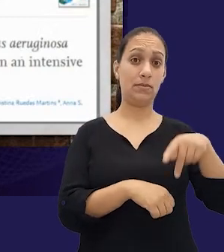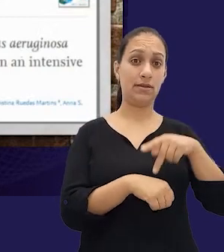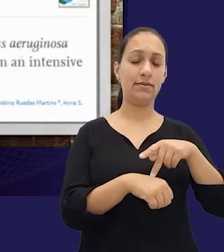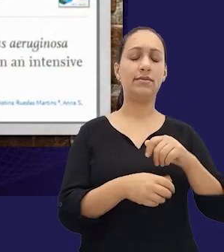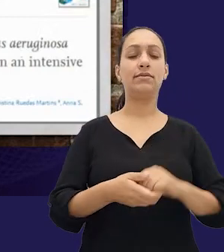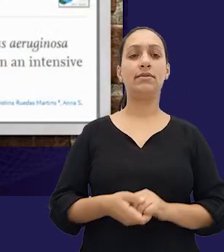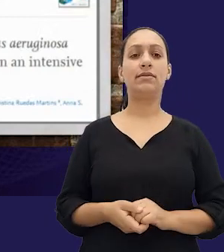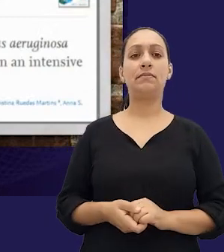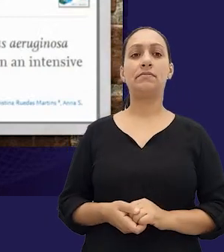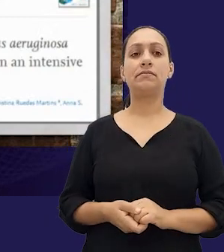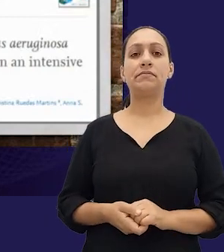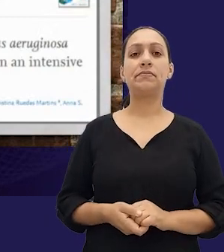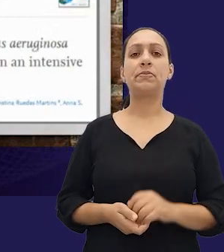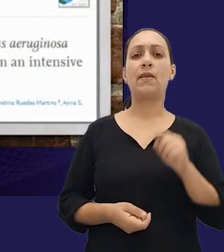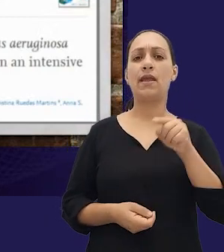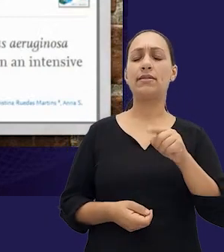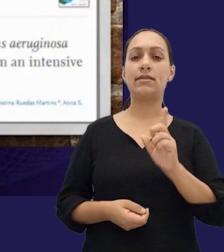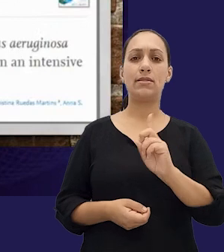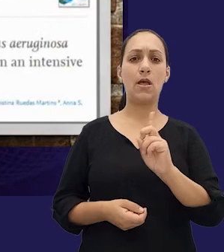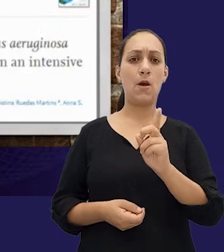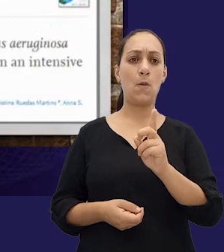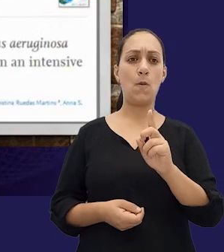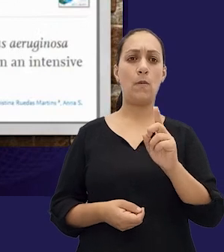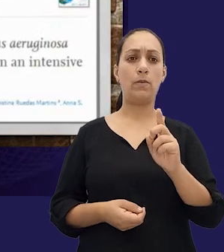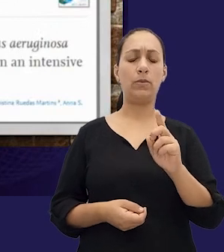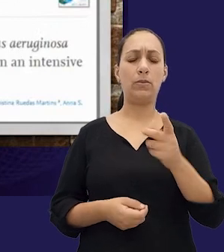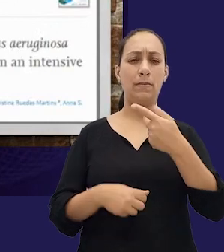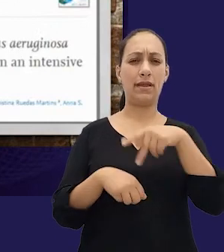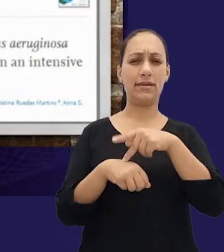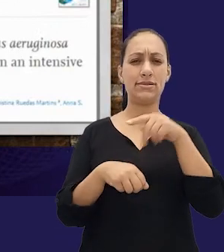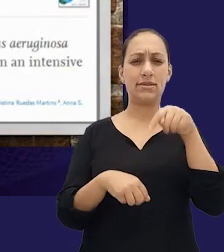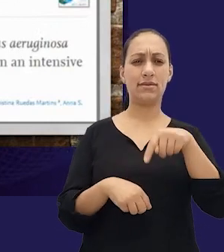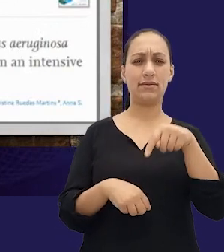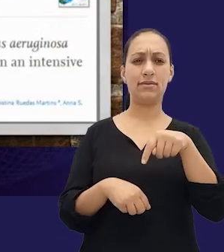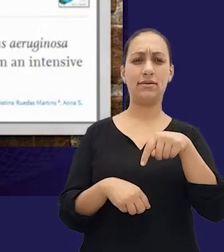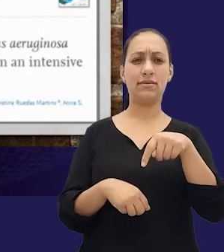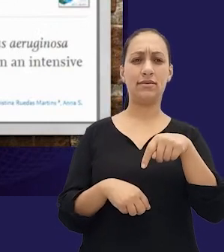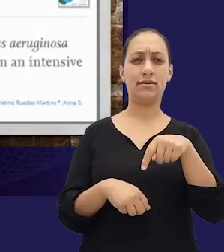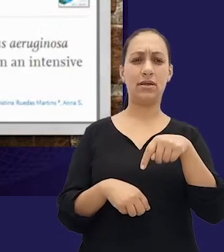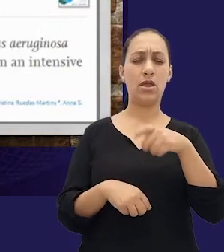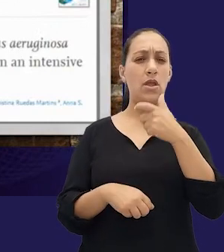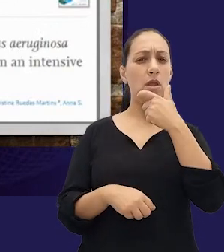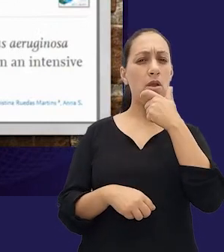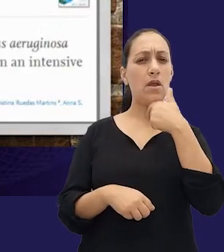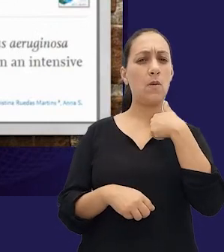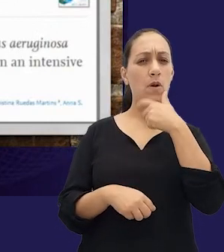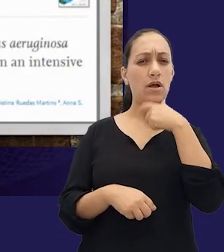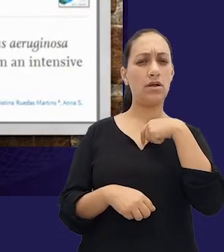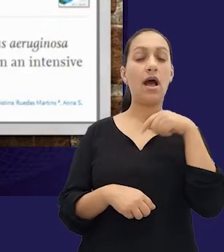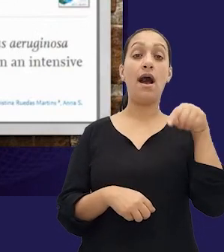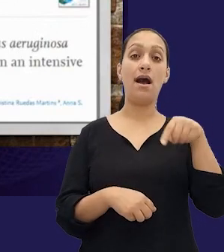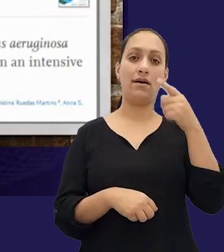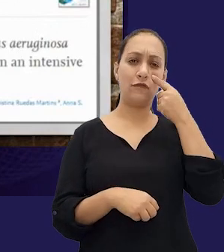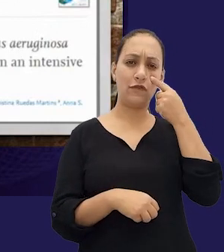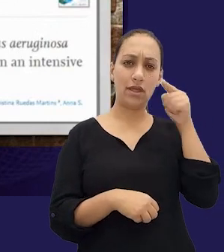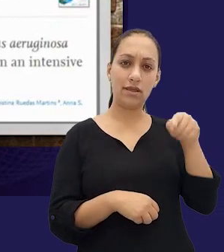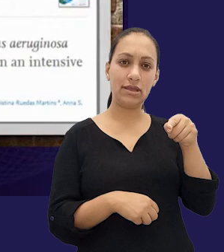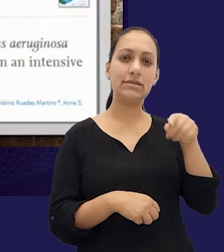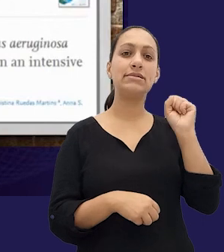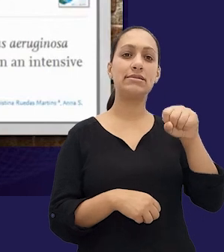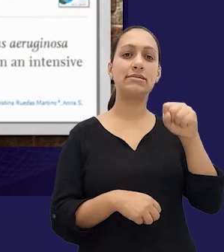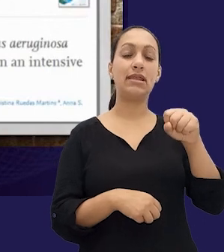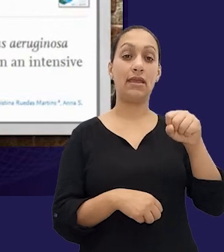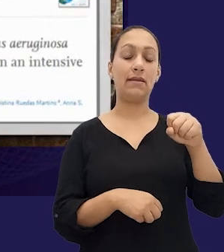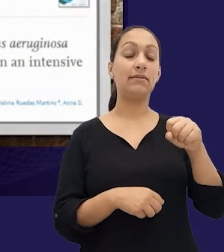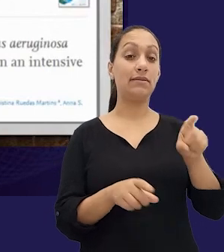E esse daqui não é aqui no nosso país, tá? Se eu não me engano, posso estar equivocada. Não, é daqui também. Agora eu vi aqui o Newton Nicopan, é